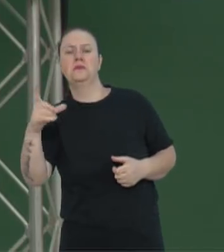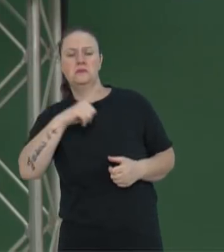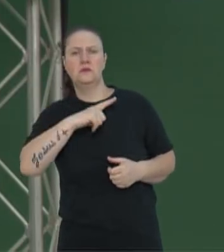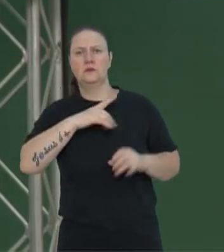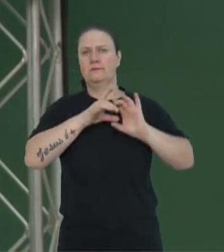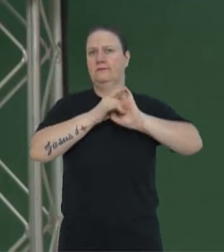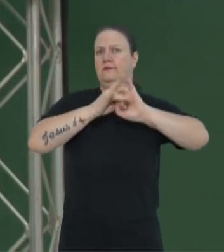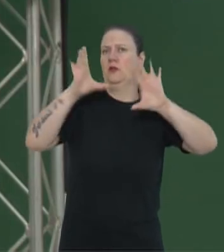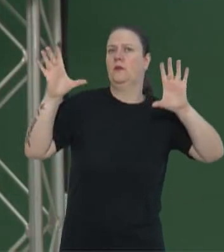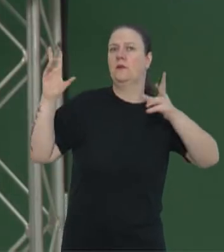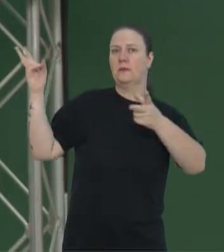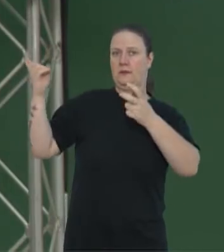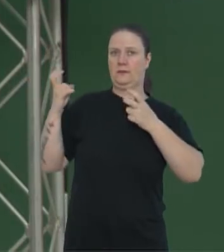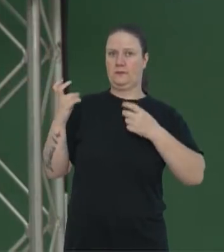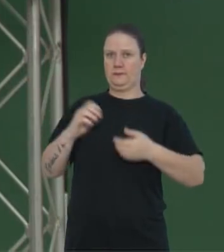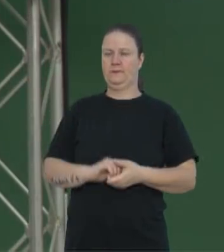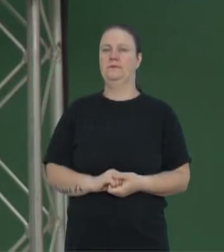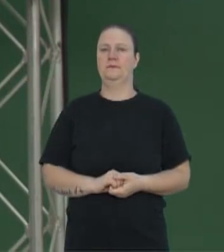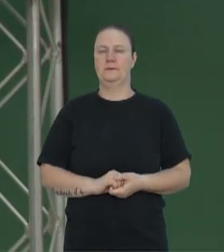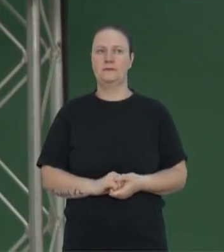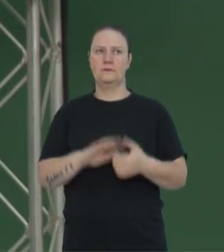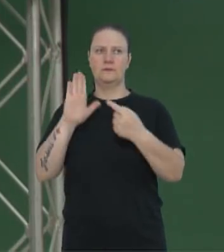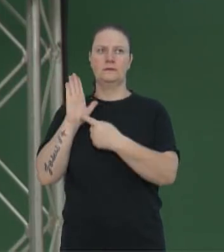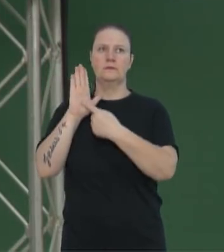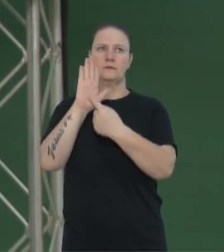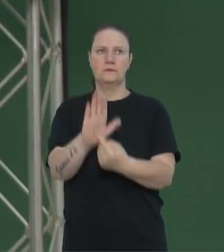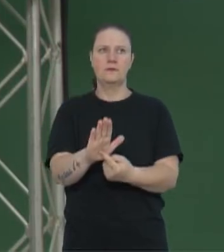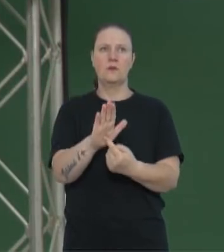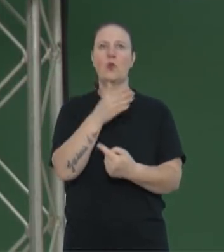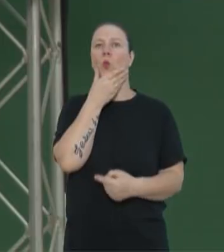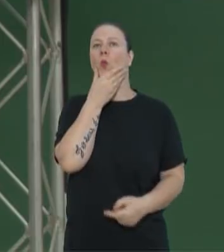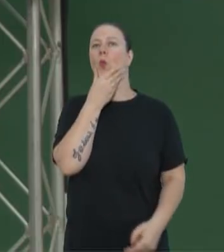que cada um observa. Vou mostrar um pouco sobre a artista desse trabalho.